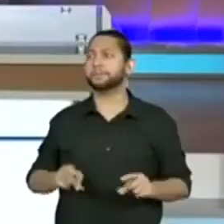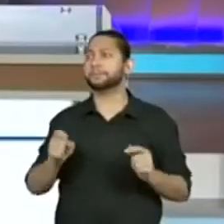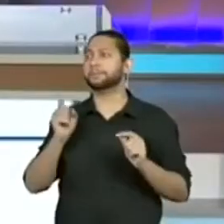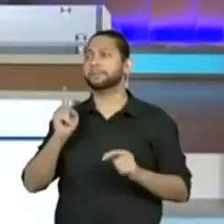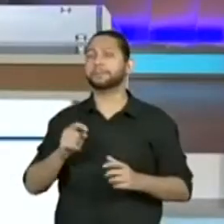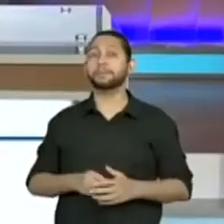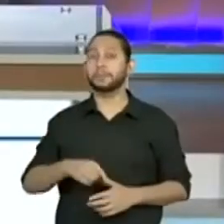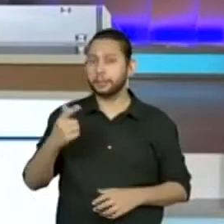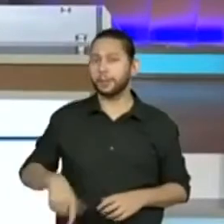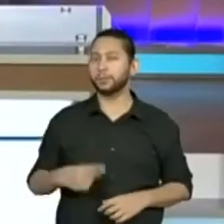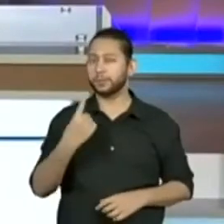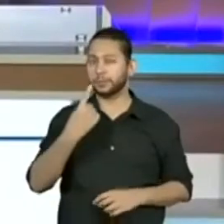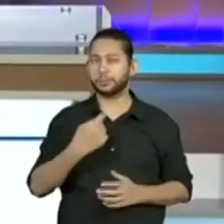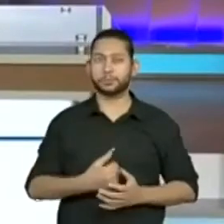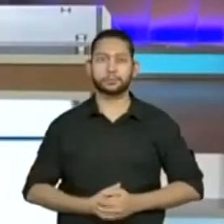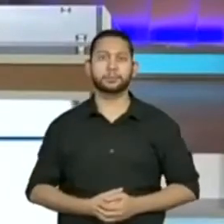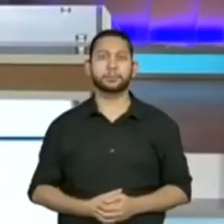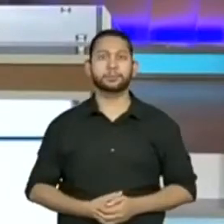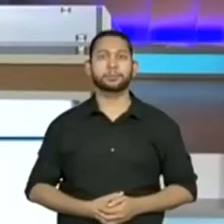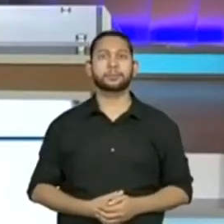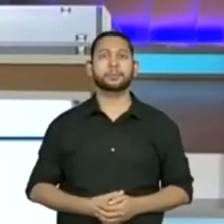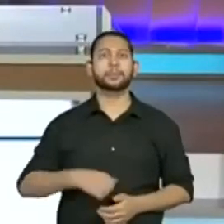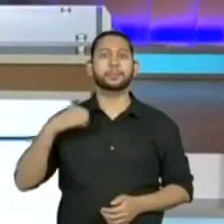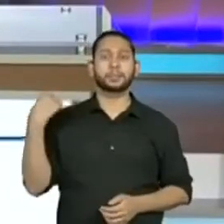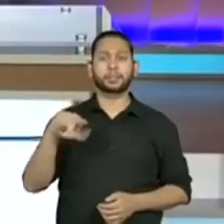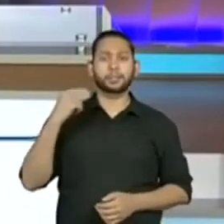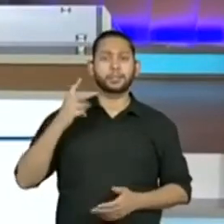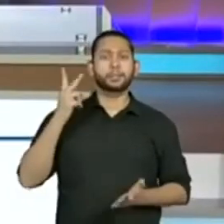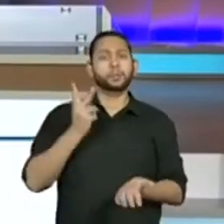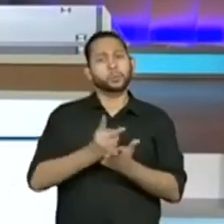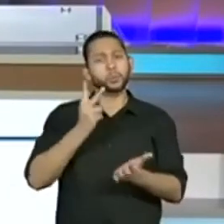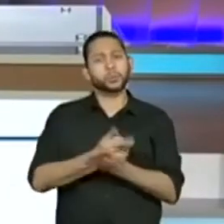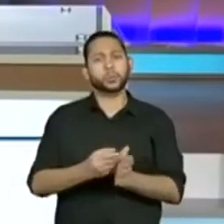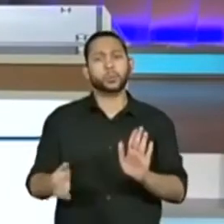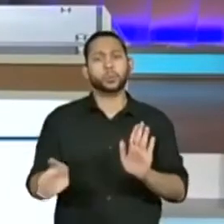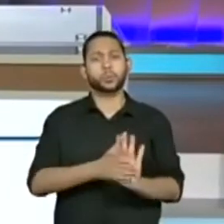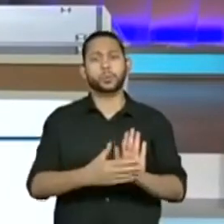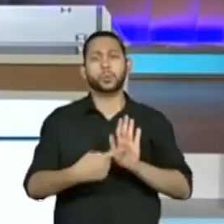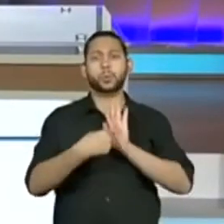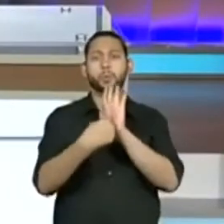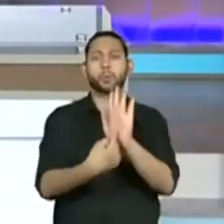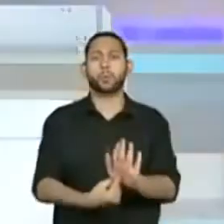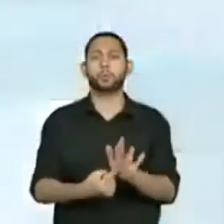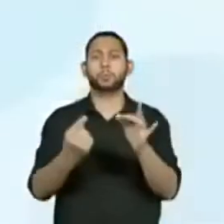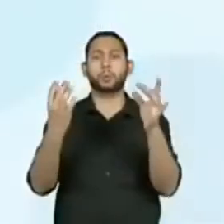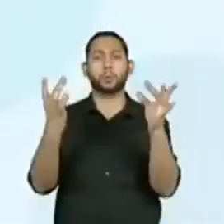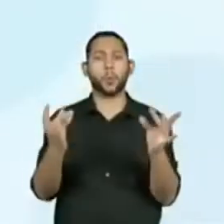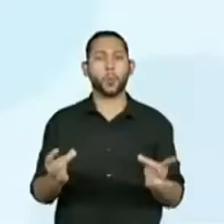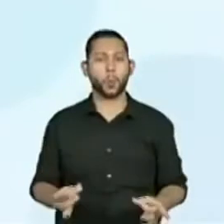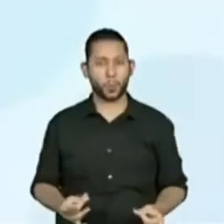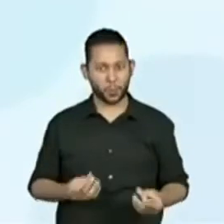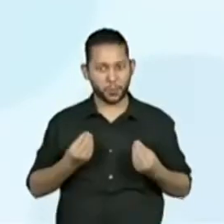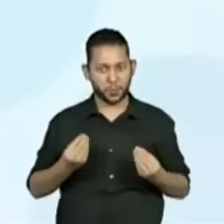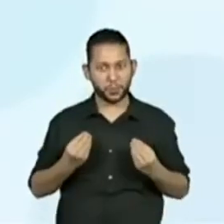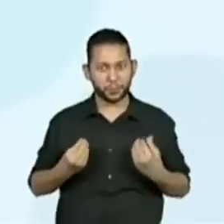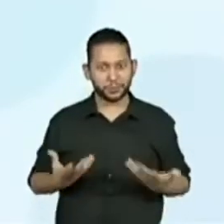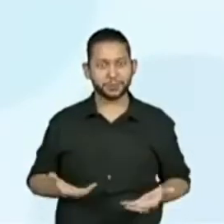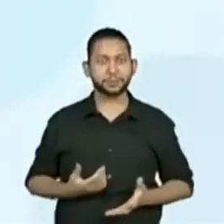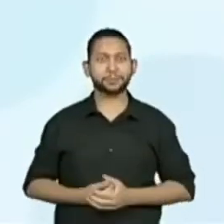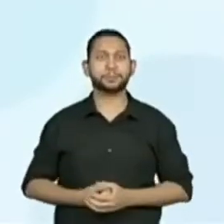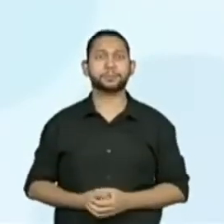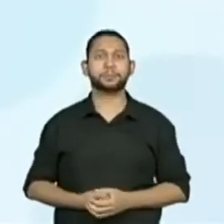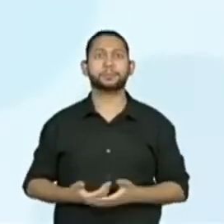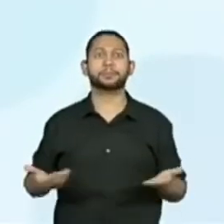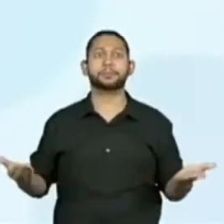a gente tem mais. Bora continuar falando de decomposição, certo? Então, vamos lá.